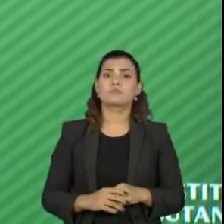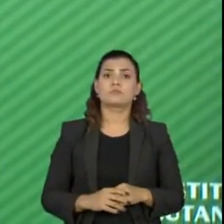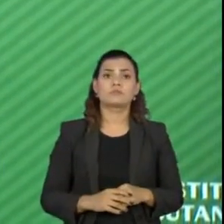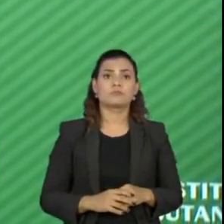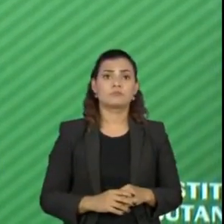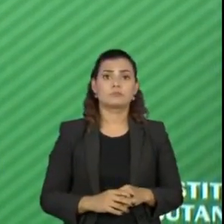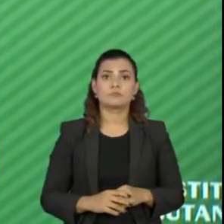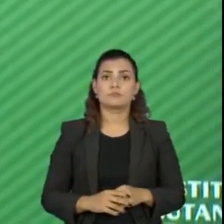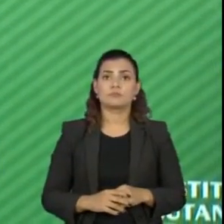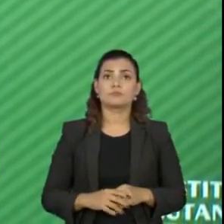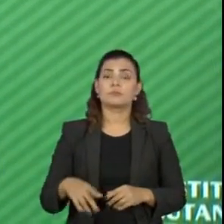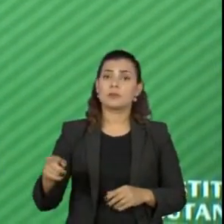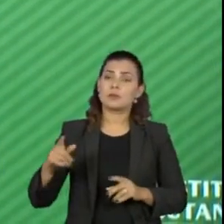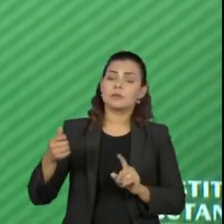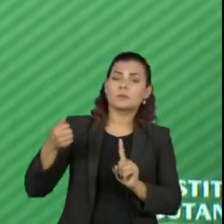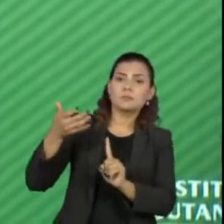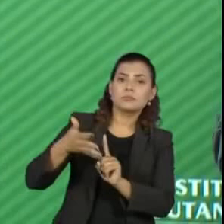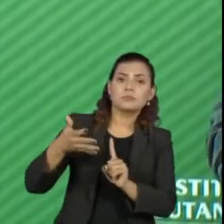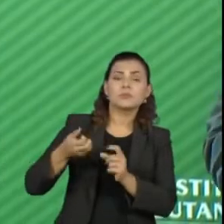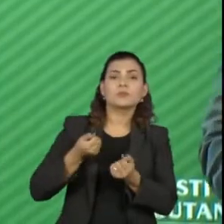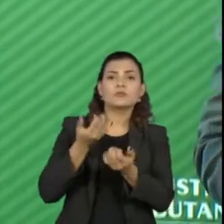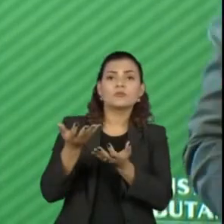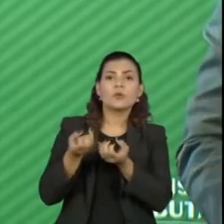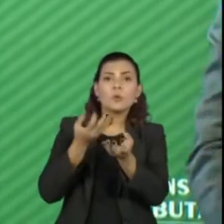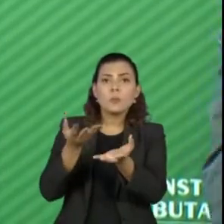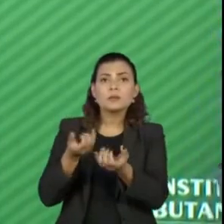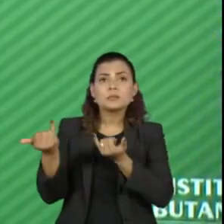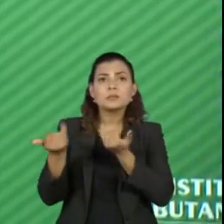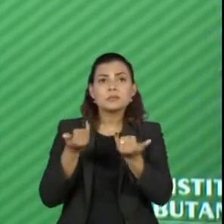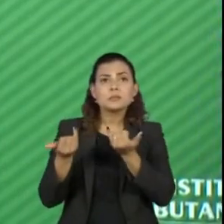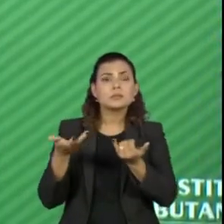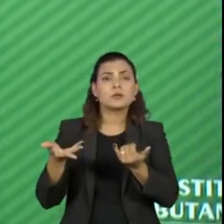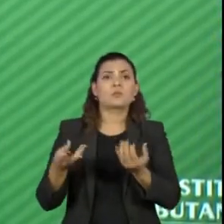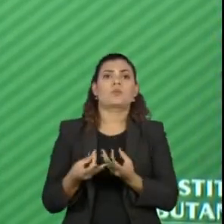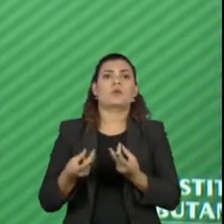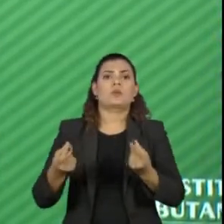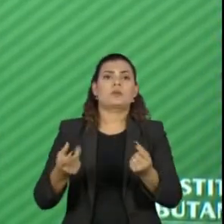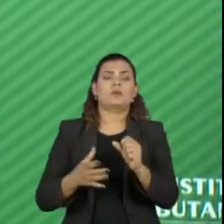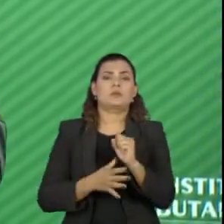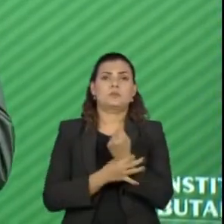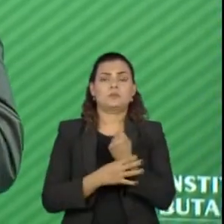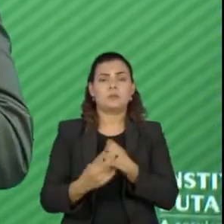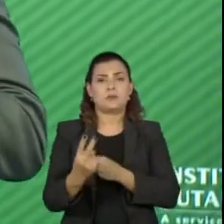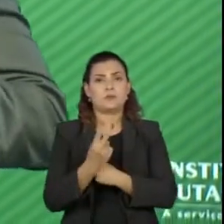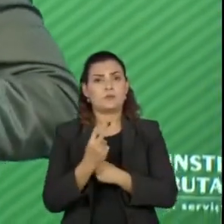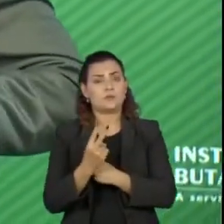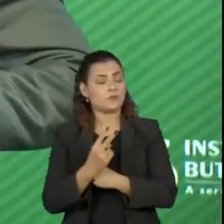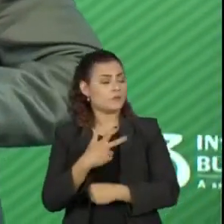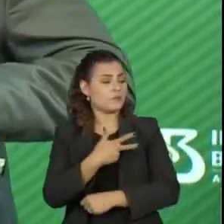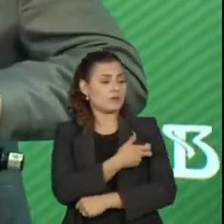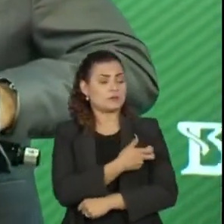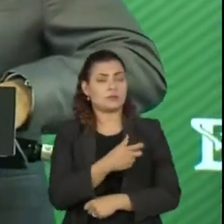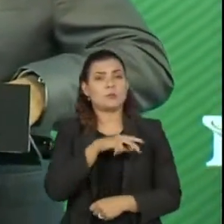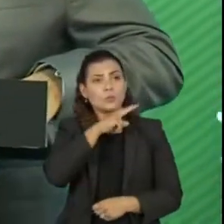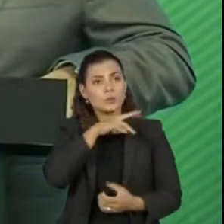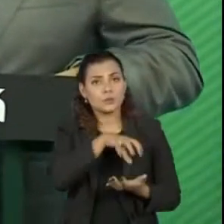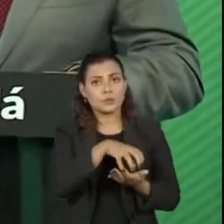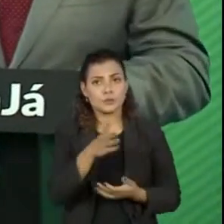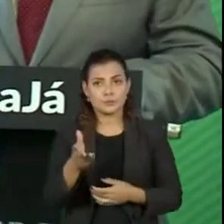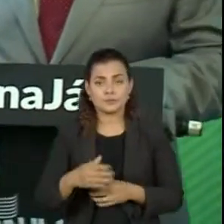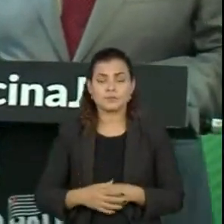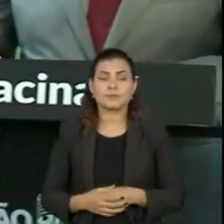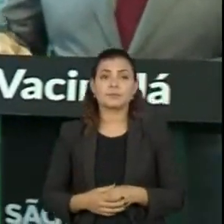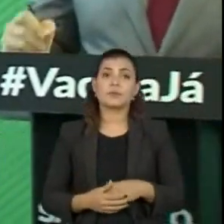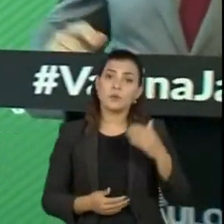dizer e trazer os dados de eficácia da vacina do Butantan. Muito obrigado,